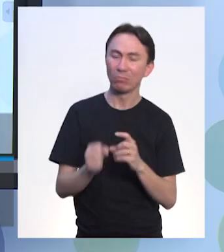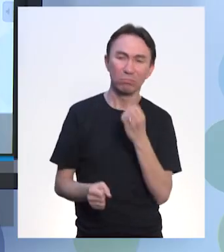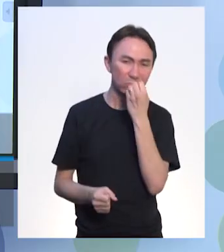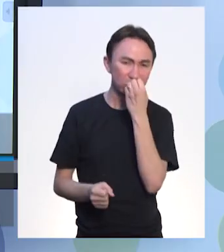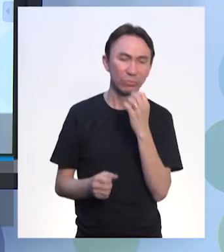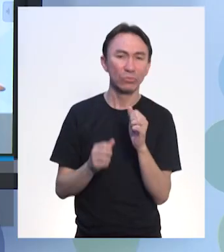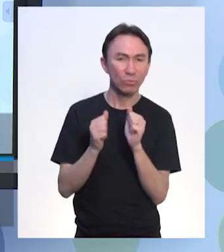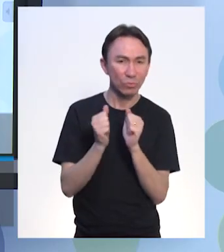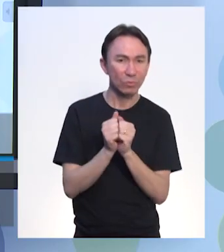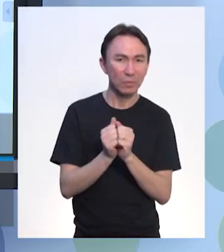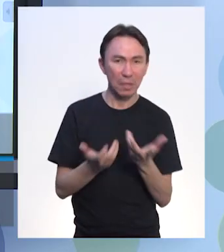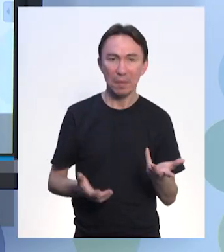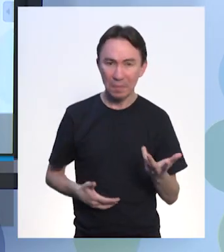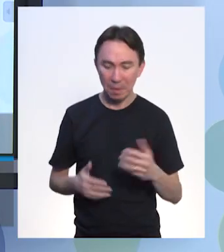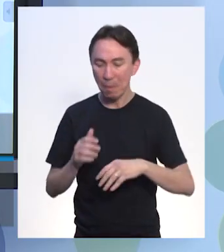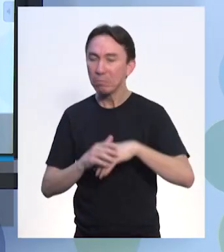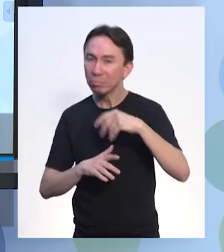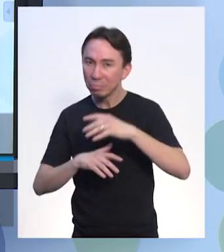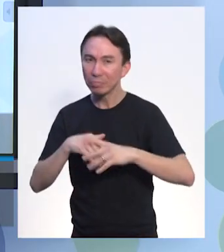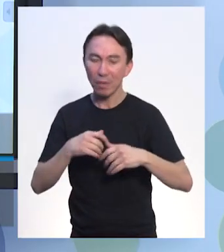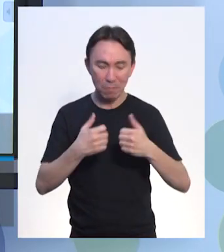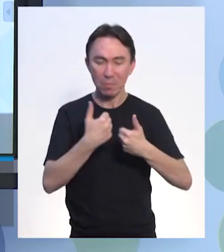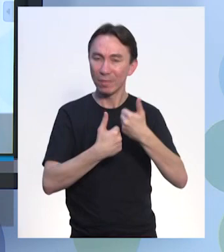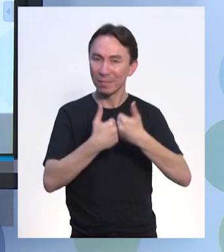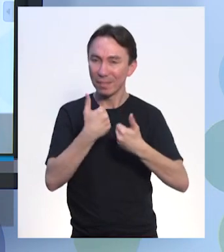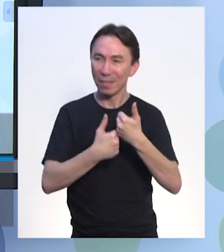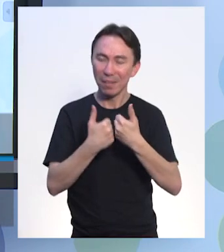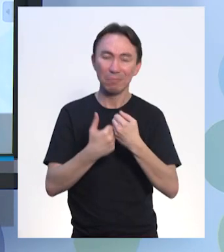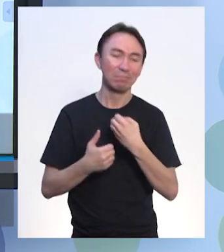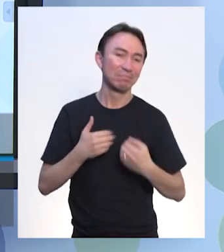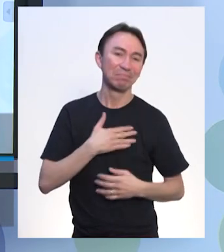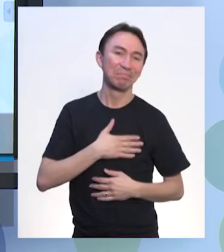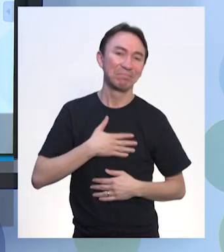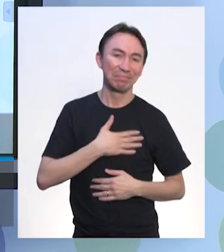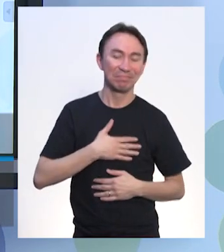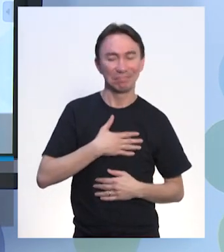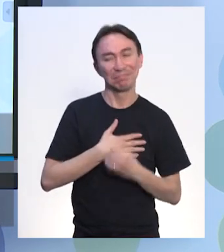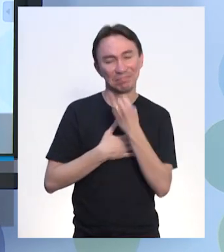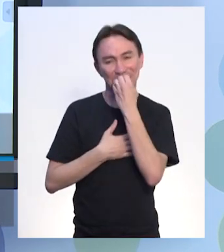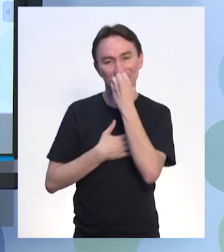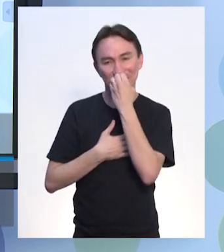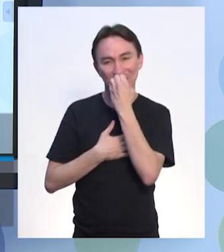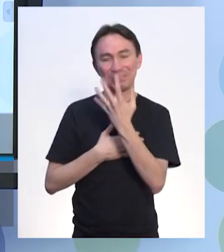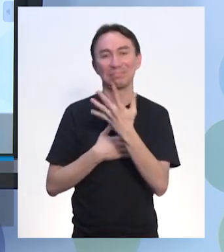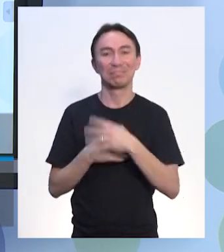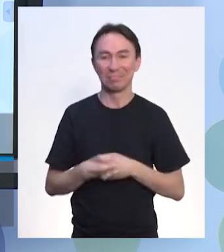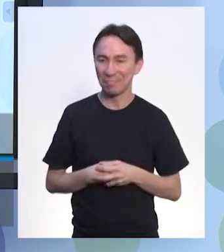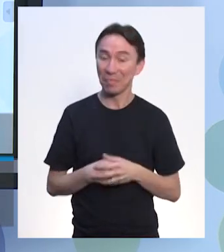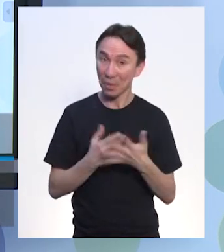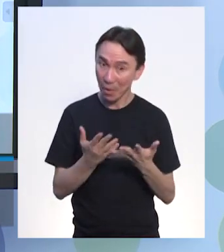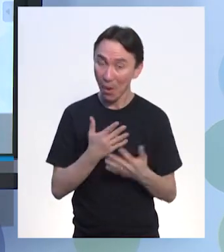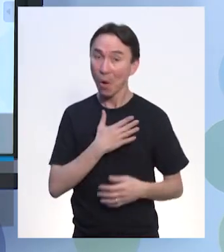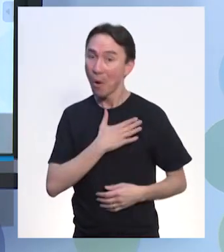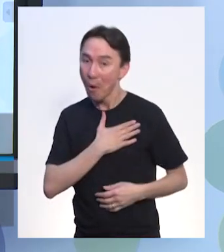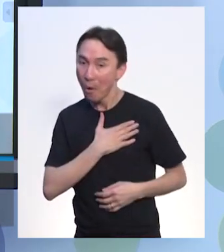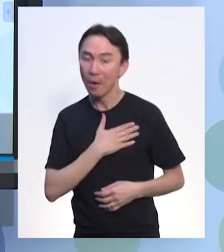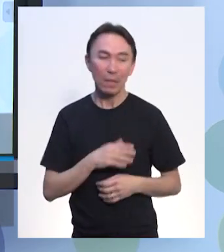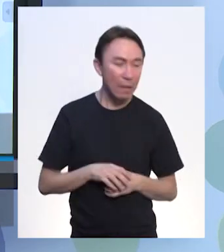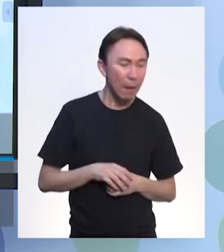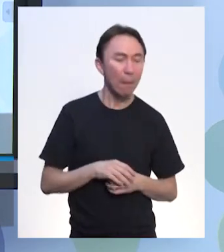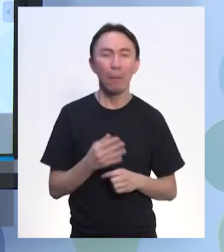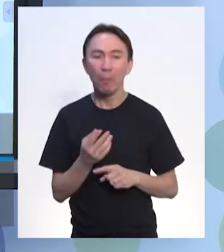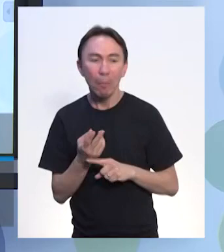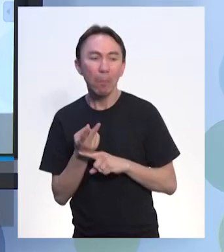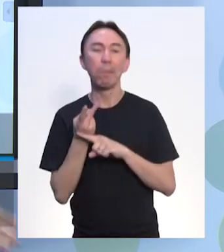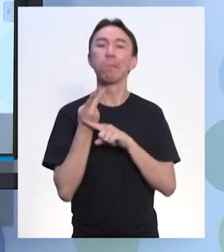realmente eles gostam e a gente não tem, né, nem o que discutir em relação a isso. Isso. Eles Ai, deixa eu pegar minha gostam, água. eles vão em busca, não